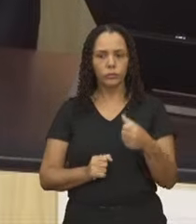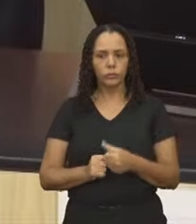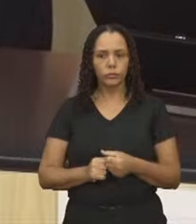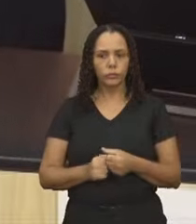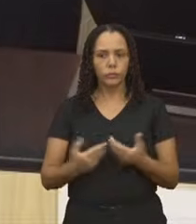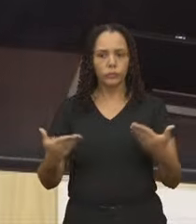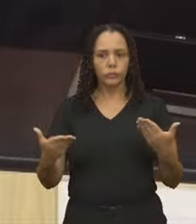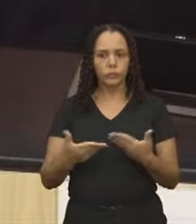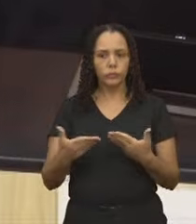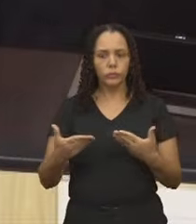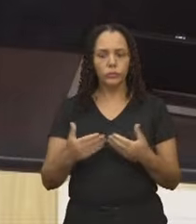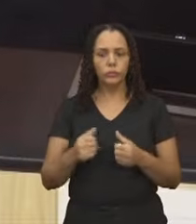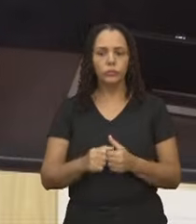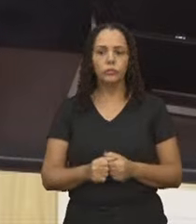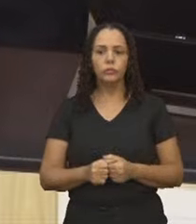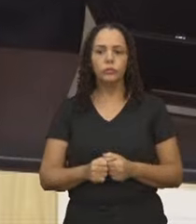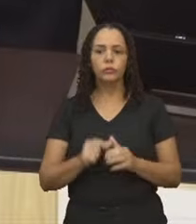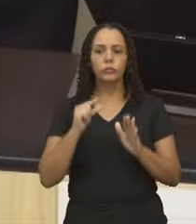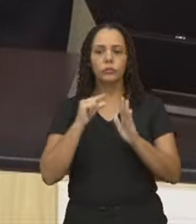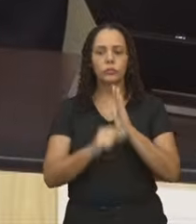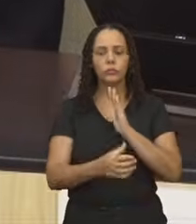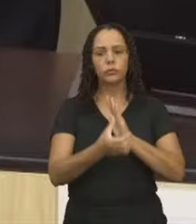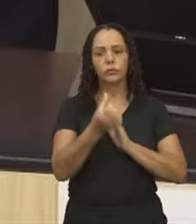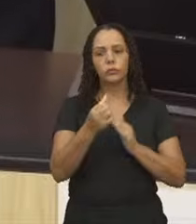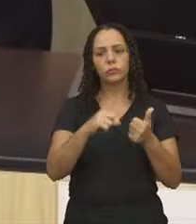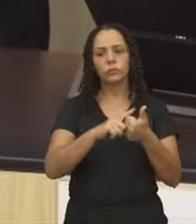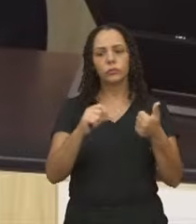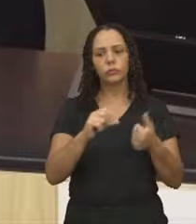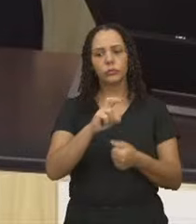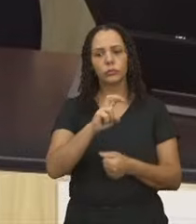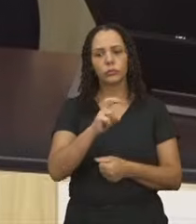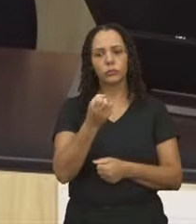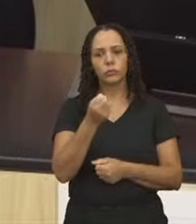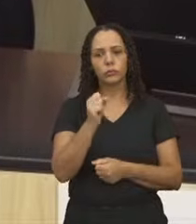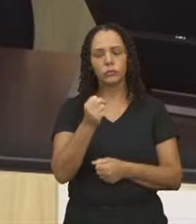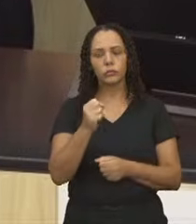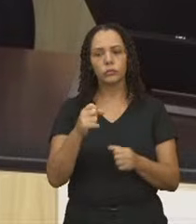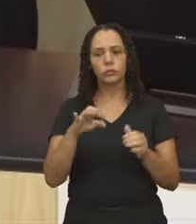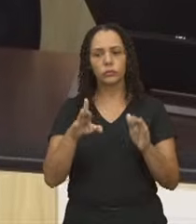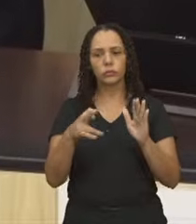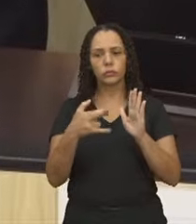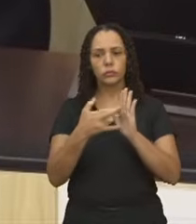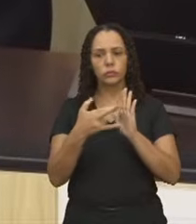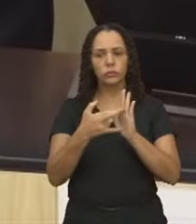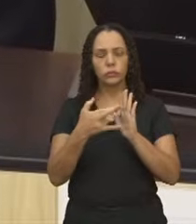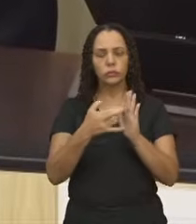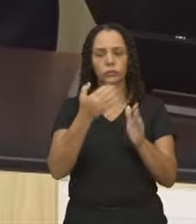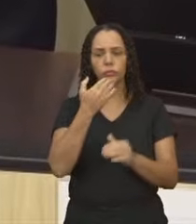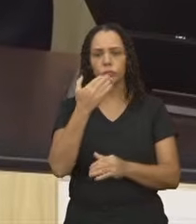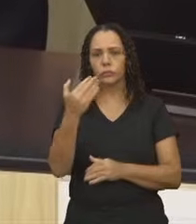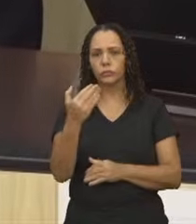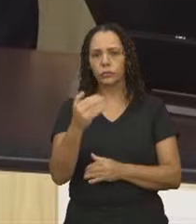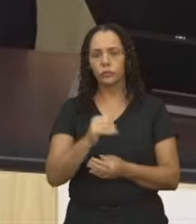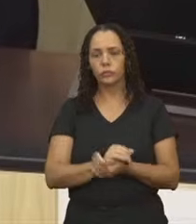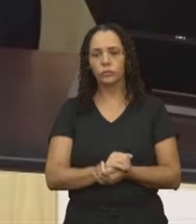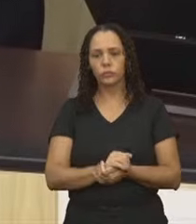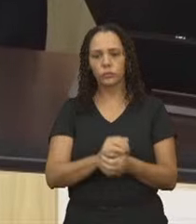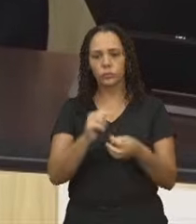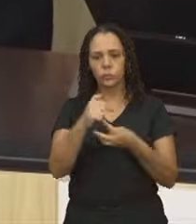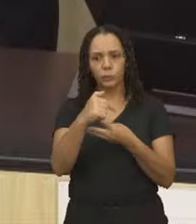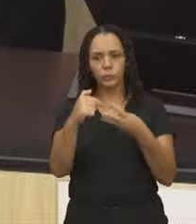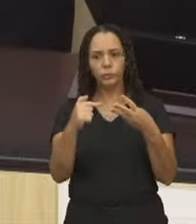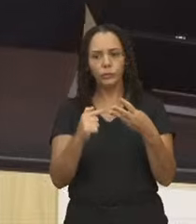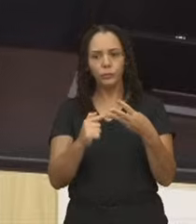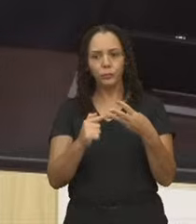Nesse momento, nos termos do parágrafo 6º do artigo 58 do Regimento, solicito que os integrantes da